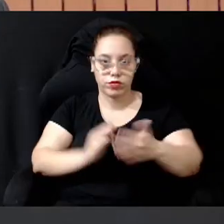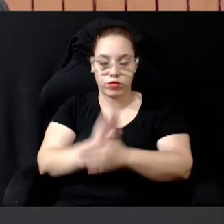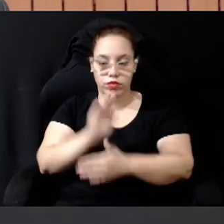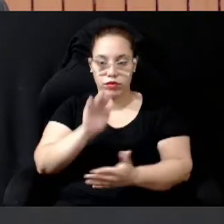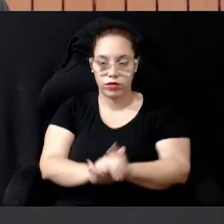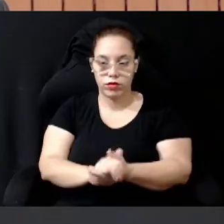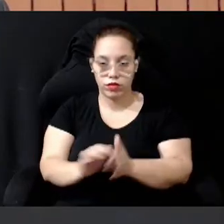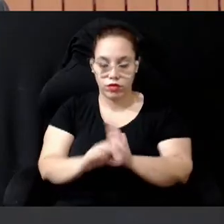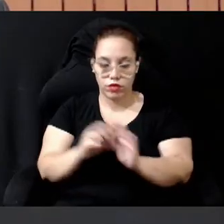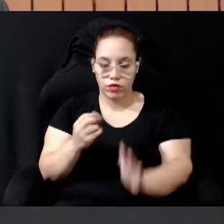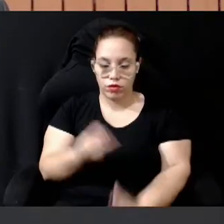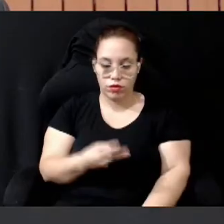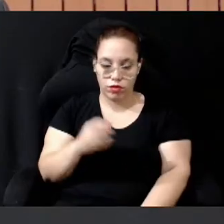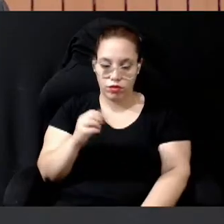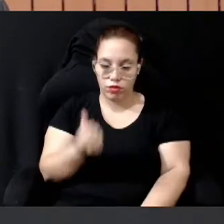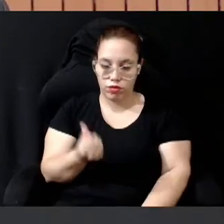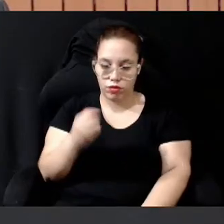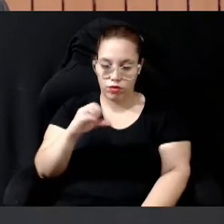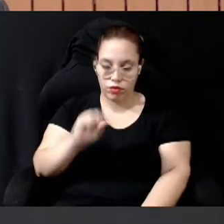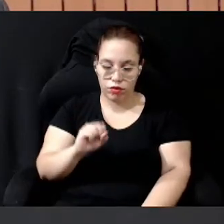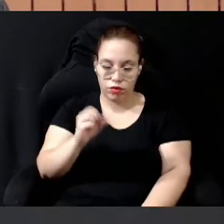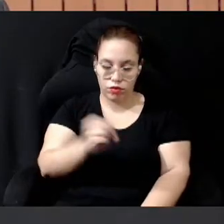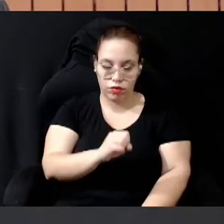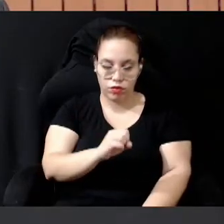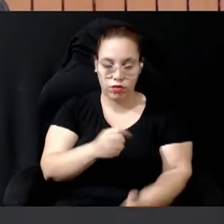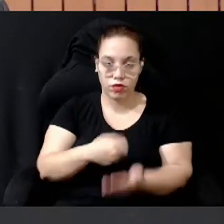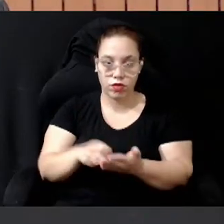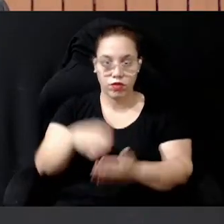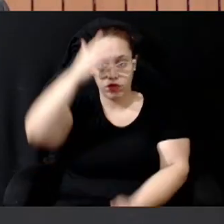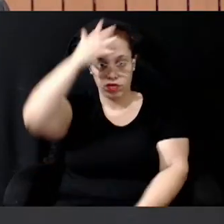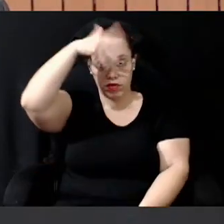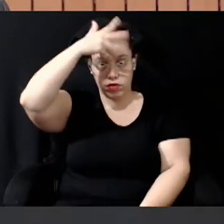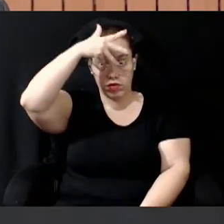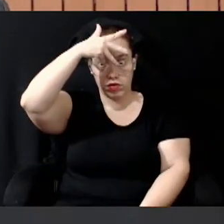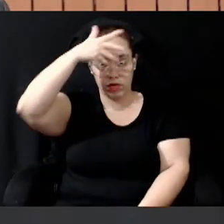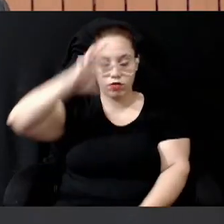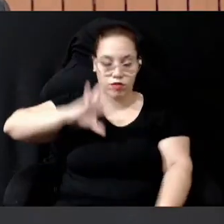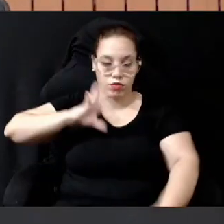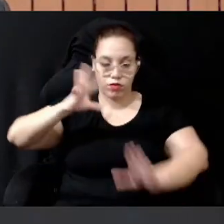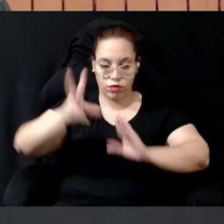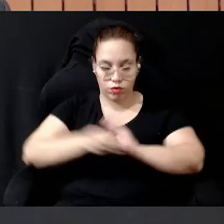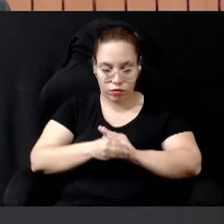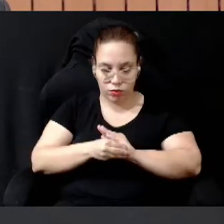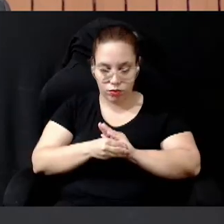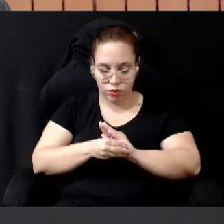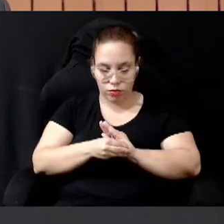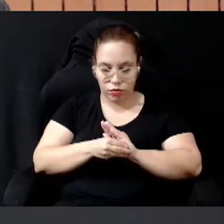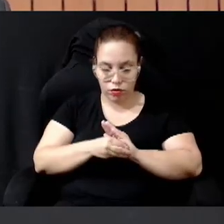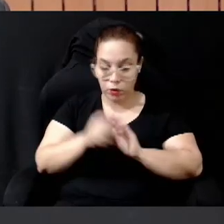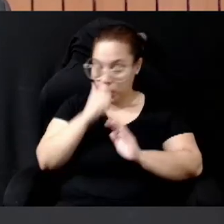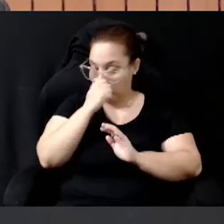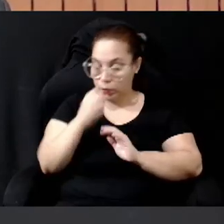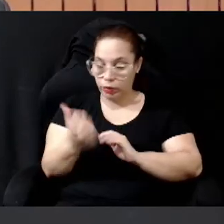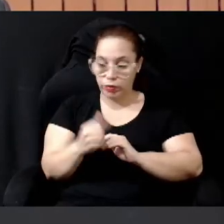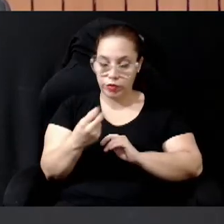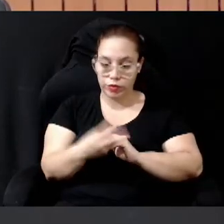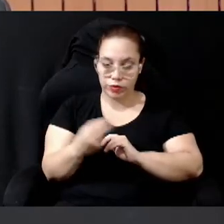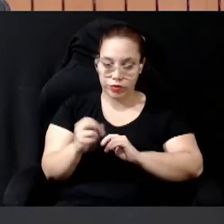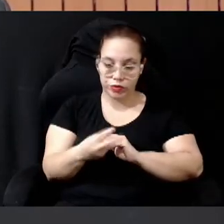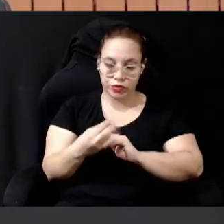número 2188 do vereador Rodrigo da Farmadic, que requer o arquivamento do projeto de lei complementar 66/2023,